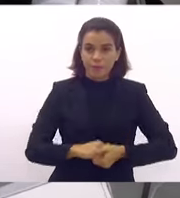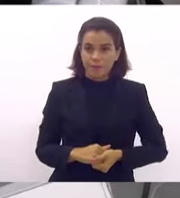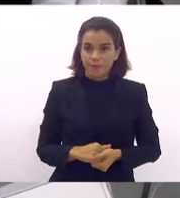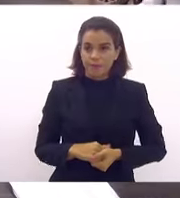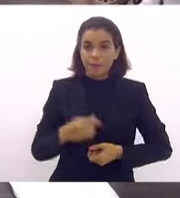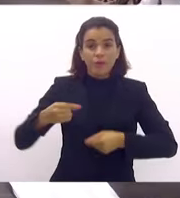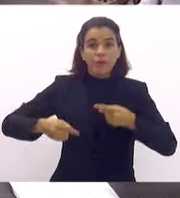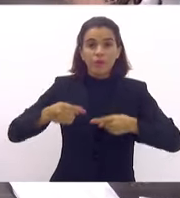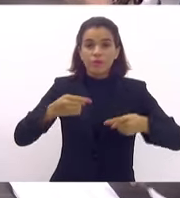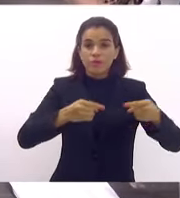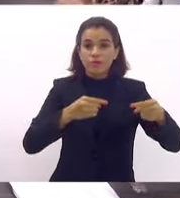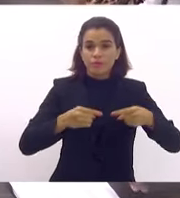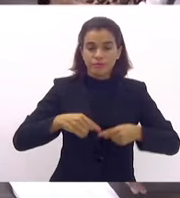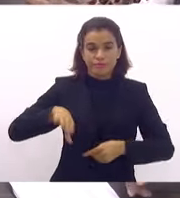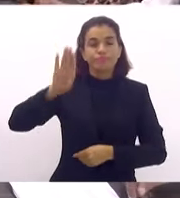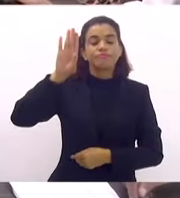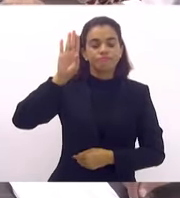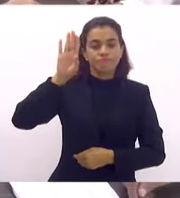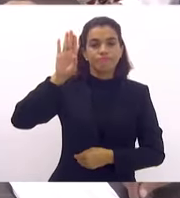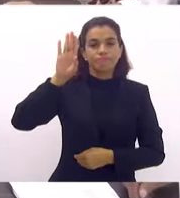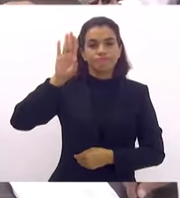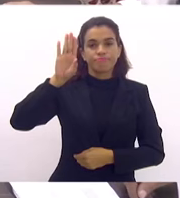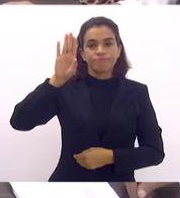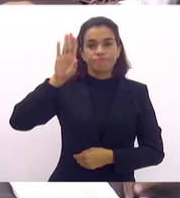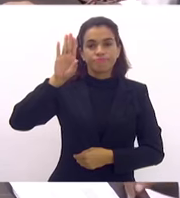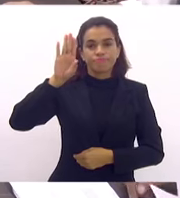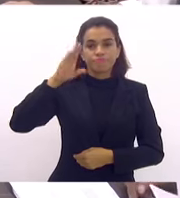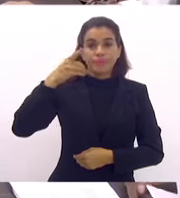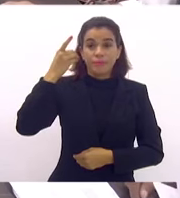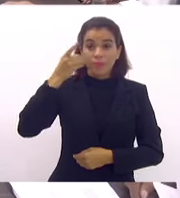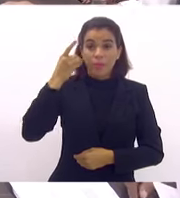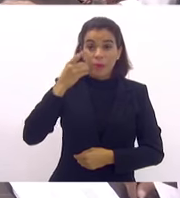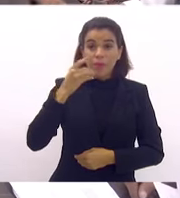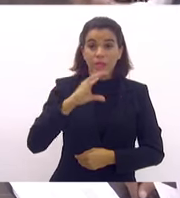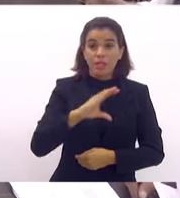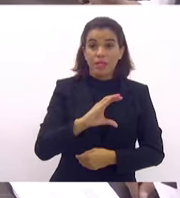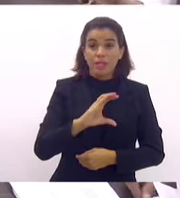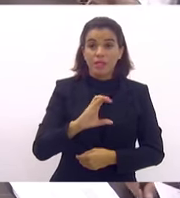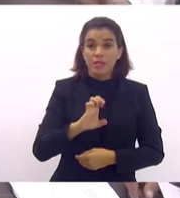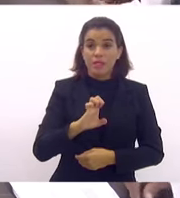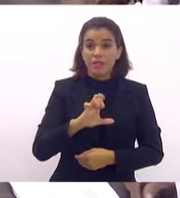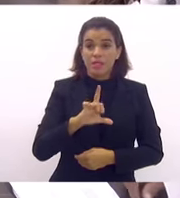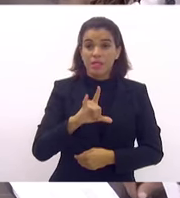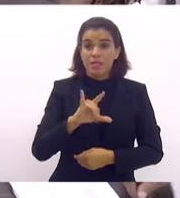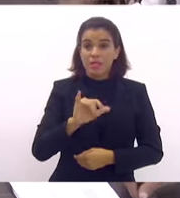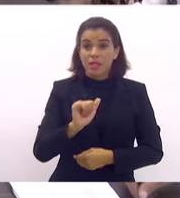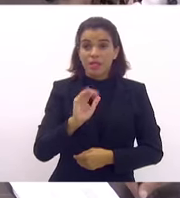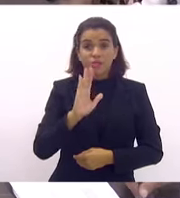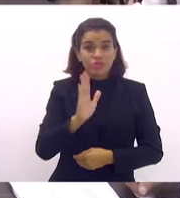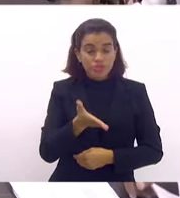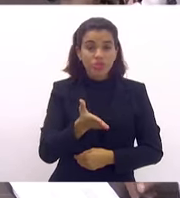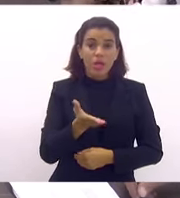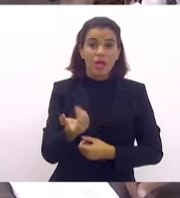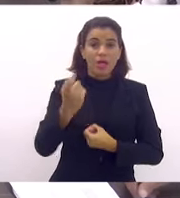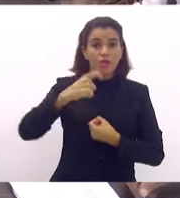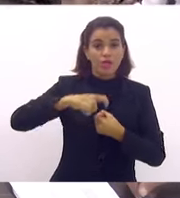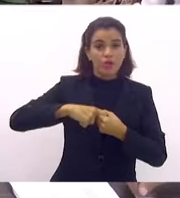Presidente. Para discutir depois. Para discutir, deputada Sérgio Jordão. Não, é que ela pediu vista. Já retornou da vista dela.